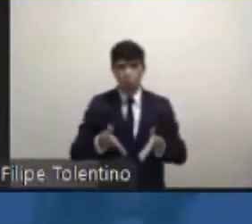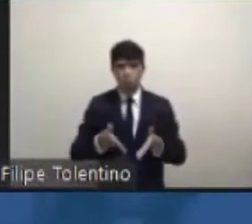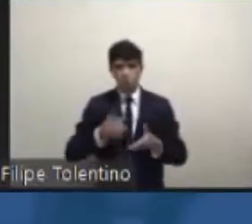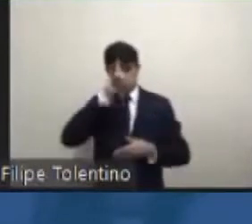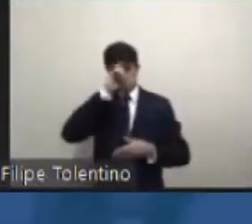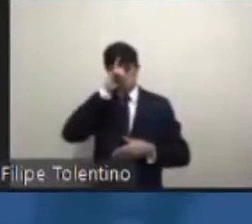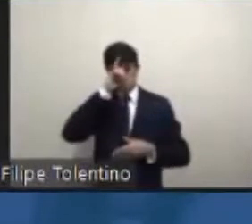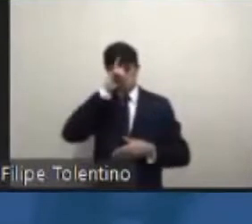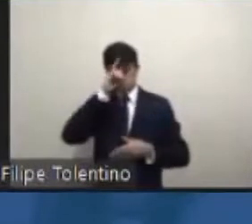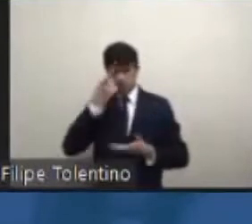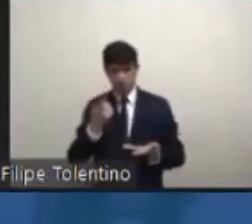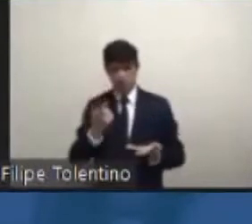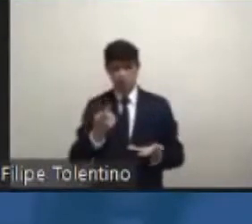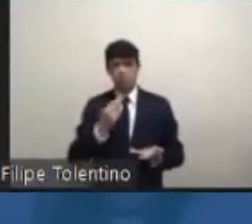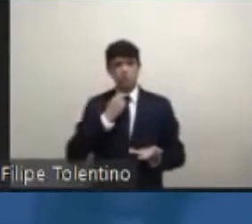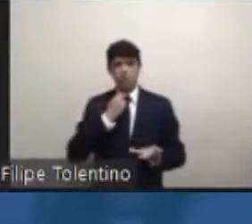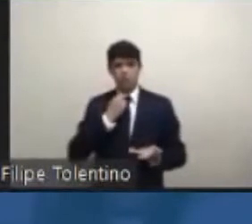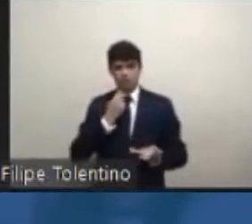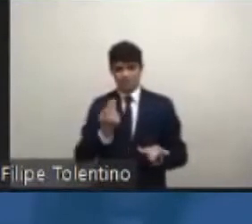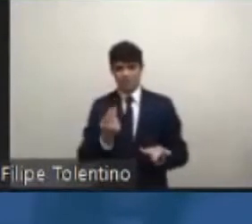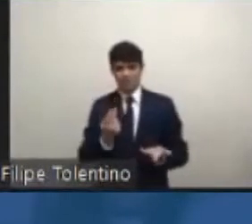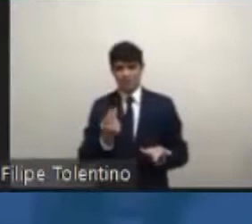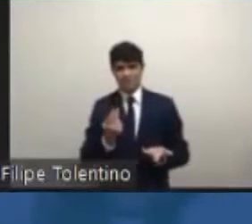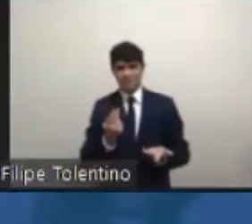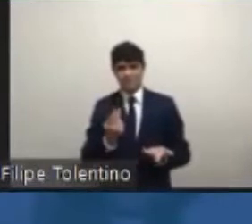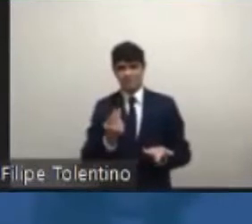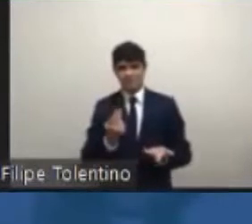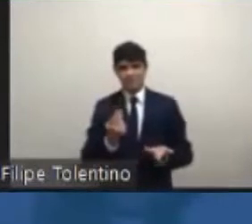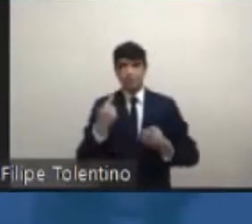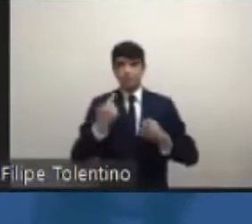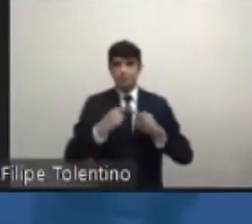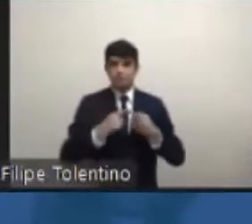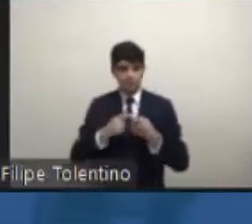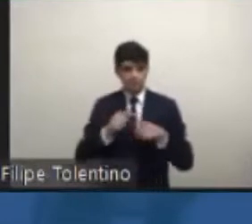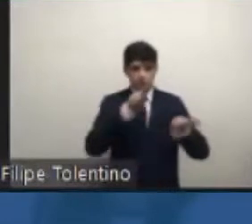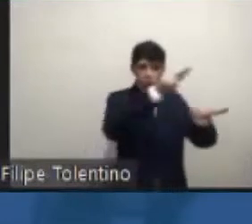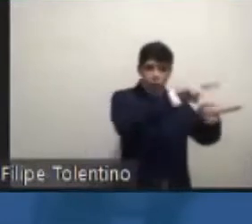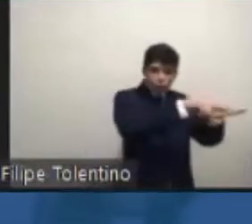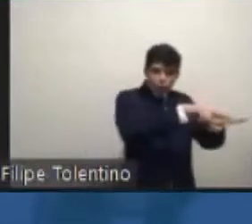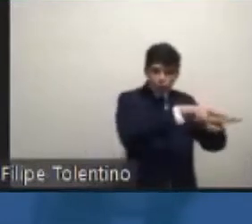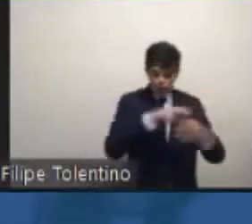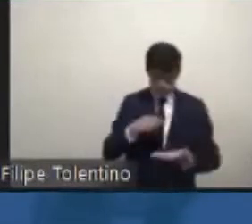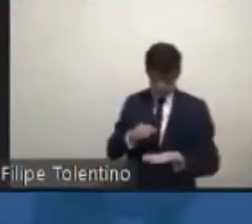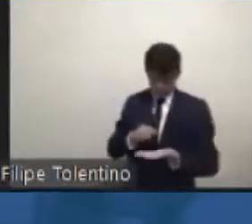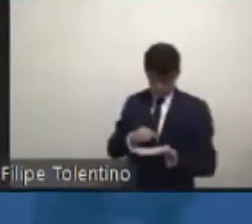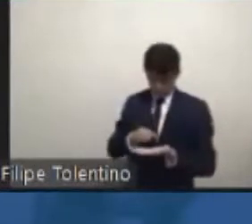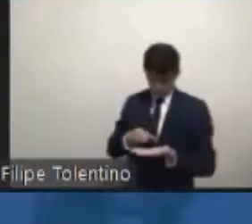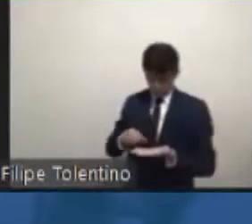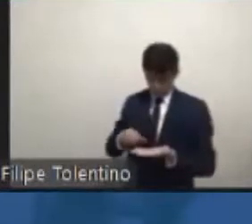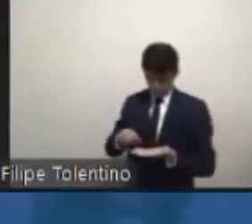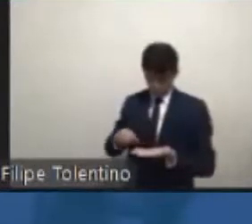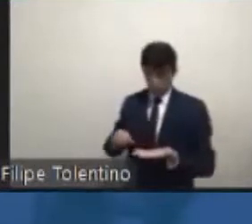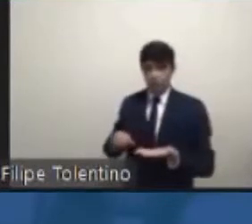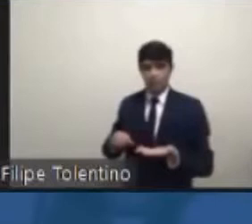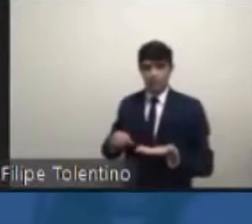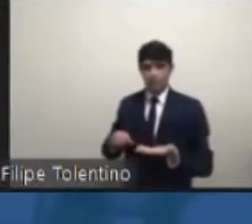isso acaba sendo um termo de adesão. E aí a gente fica pensando aqui no caso do paciente morrendo de dor, precisando fazer uma cirurgia ortopédica,